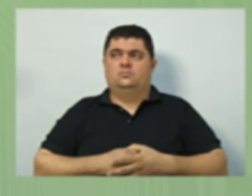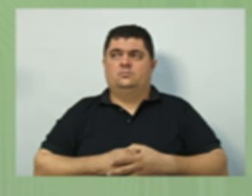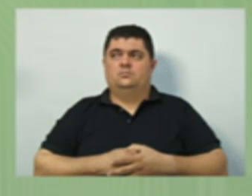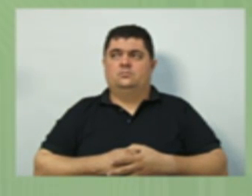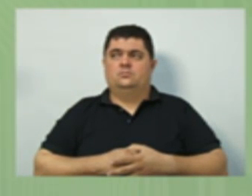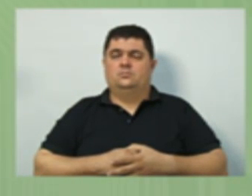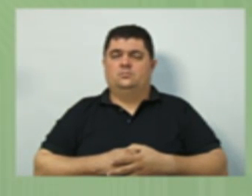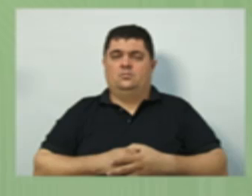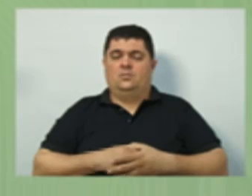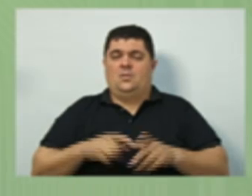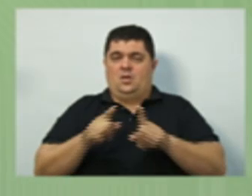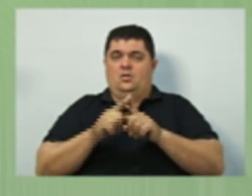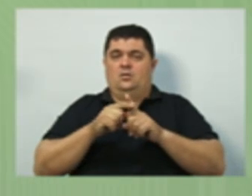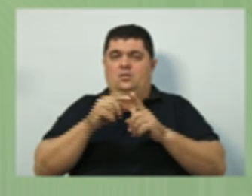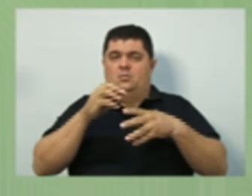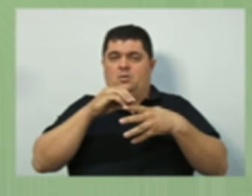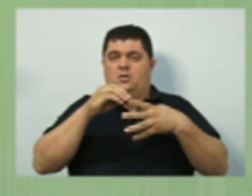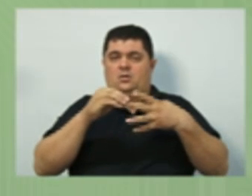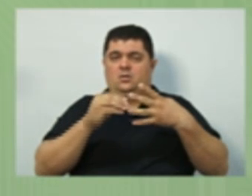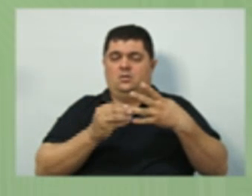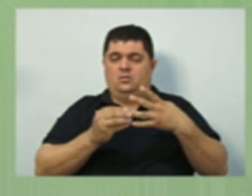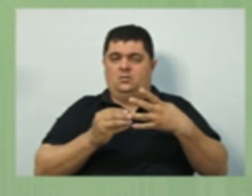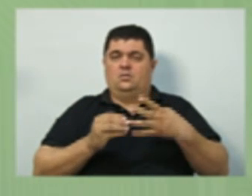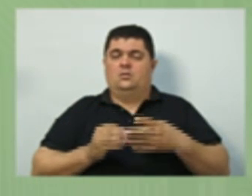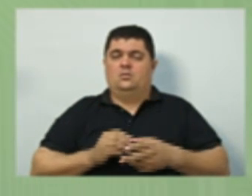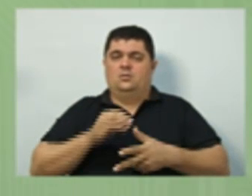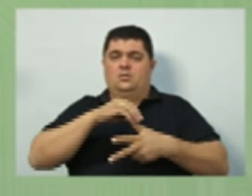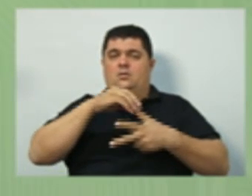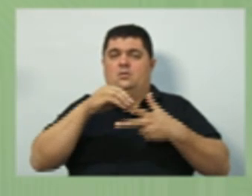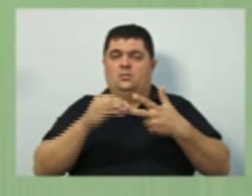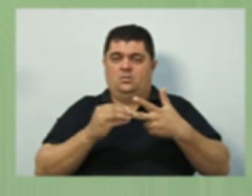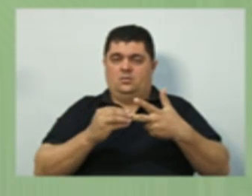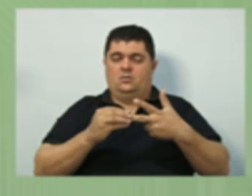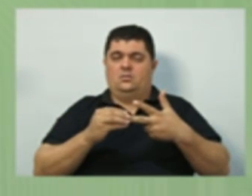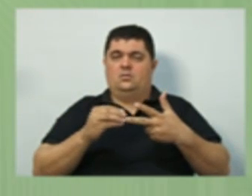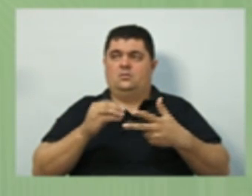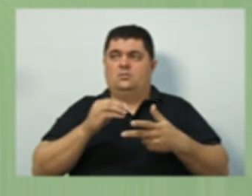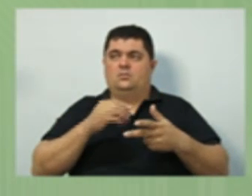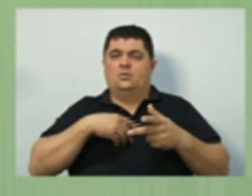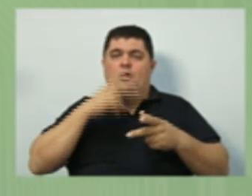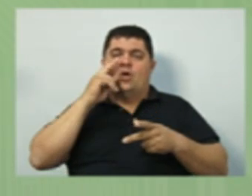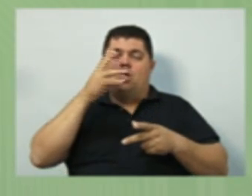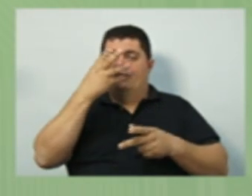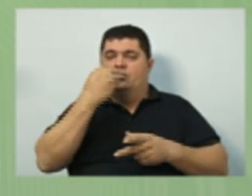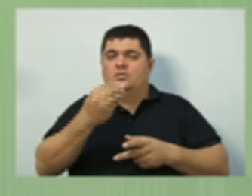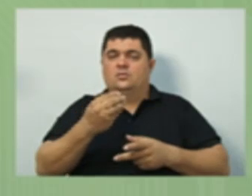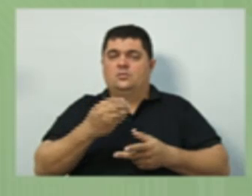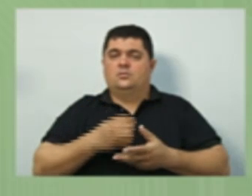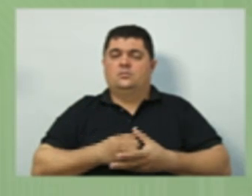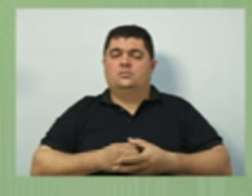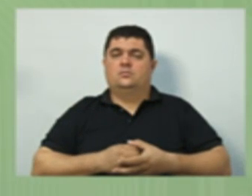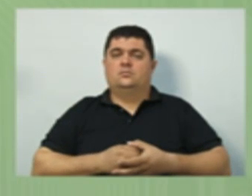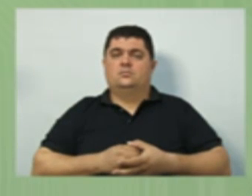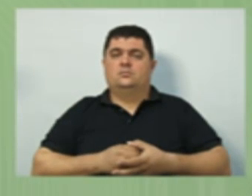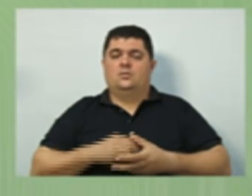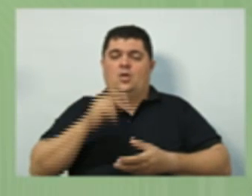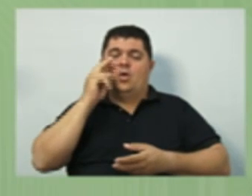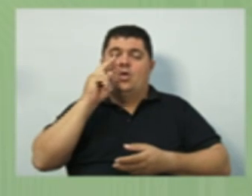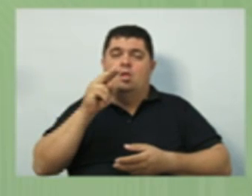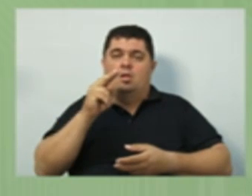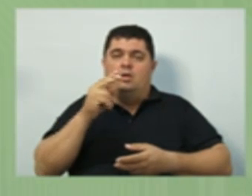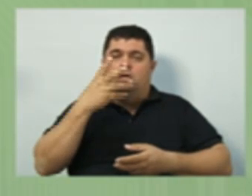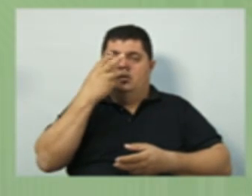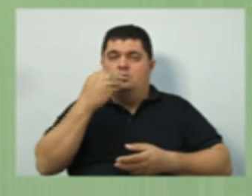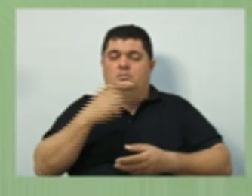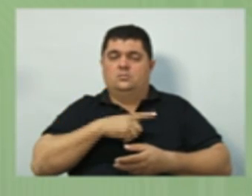Uma questão do Enem 2012. Olhe para a figura. Tá vendo? Ao olhar essa figura, você